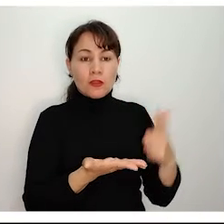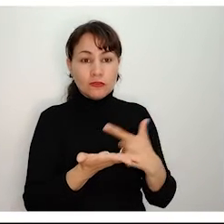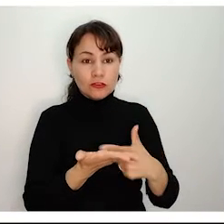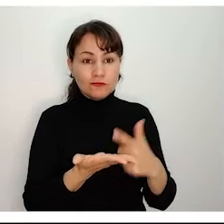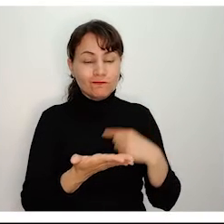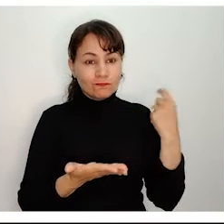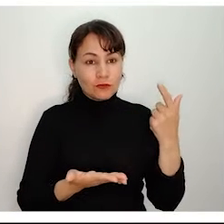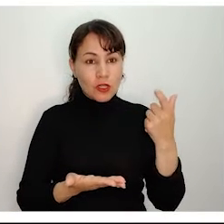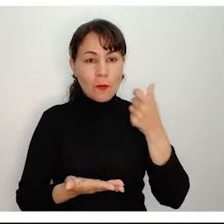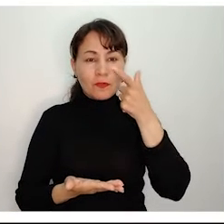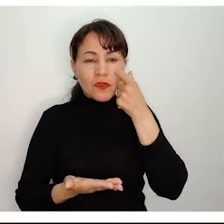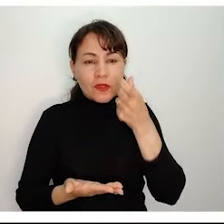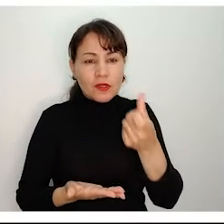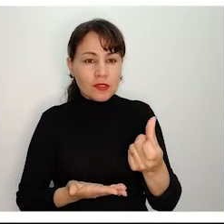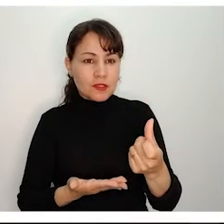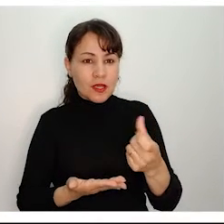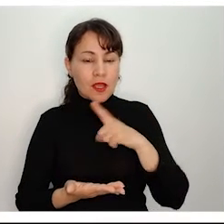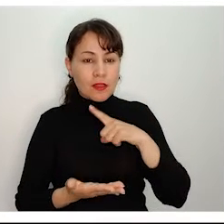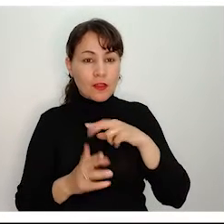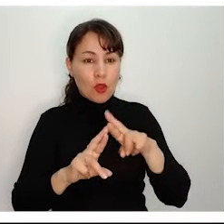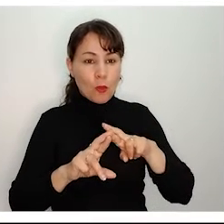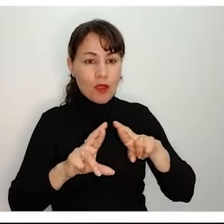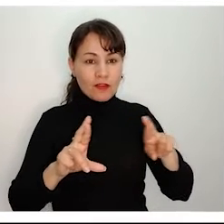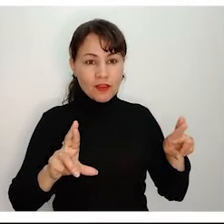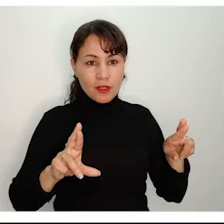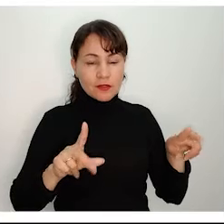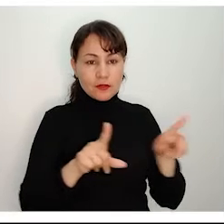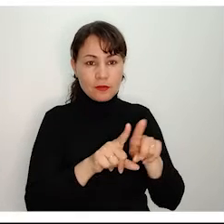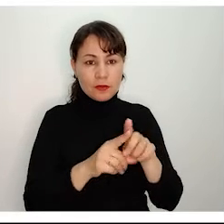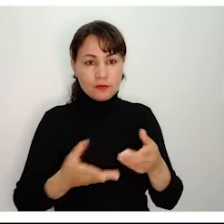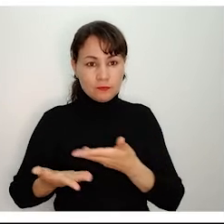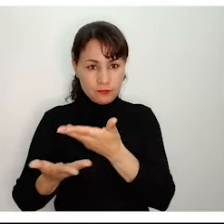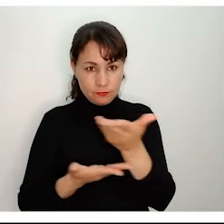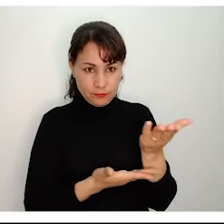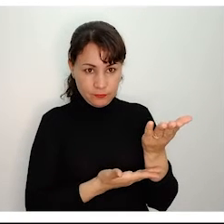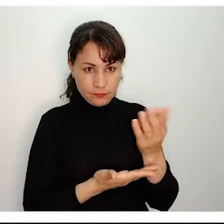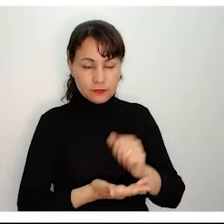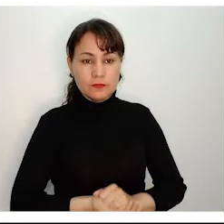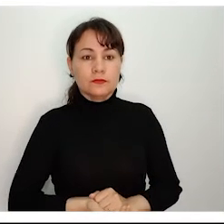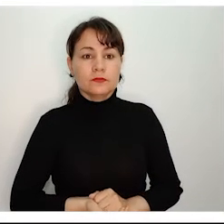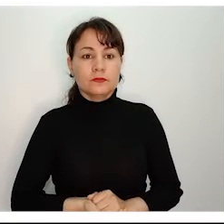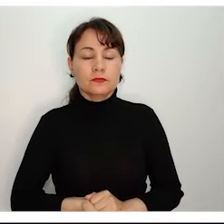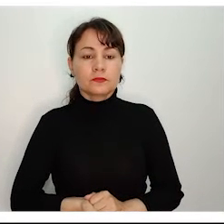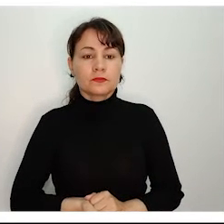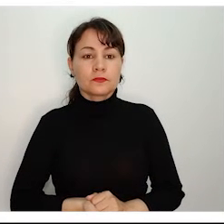livro bastante interessante e está aqui a referência dele para vocês.